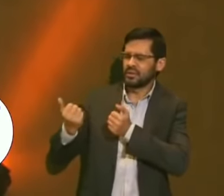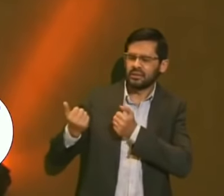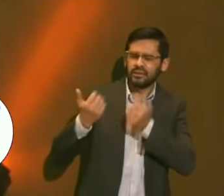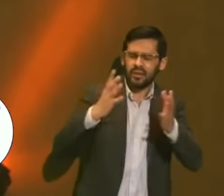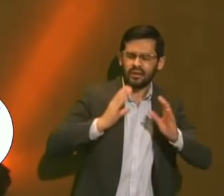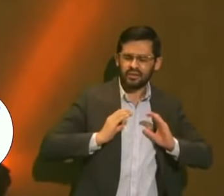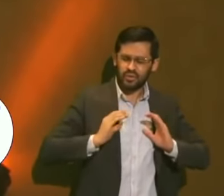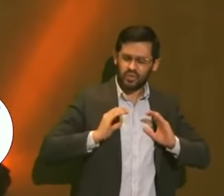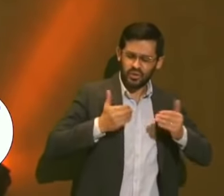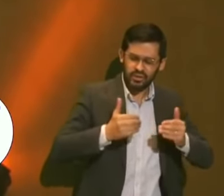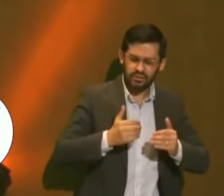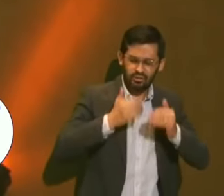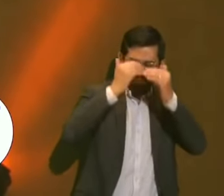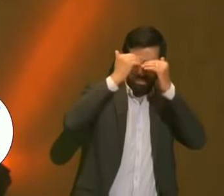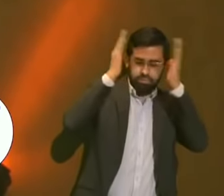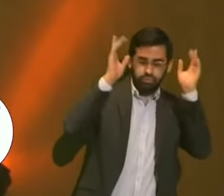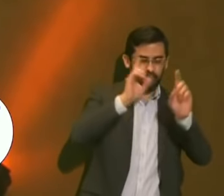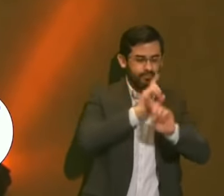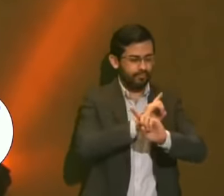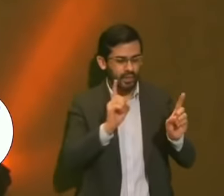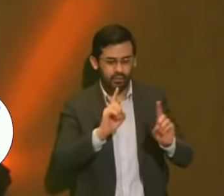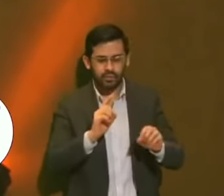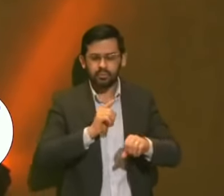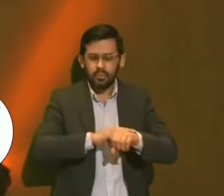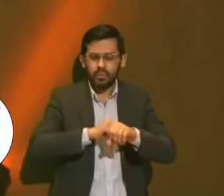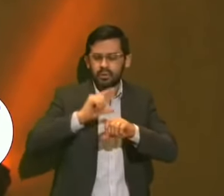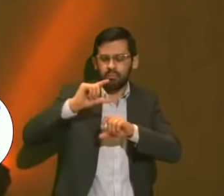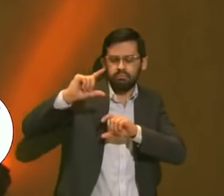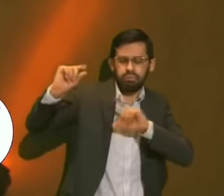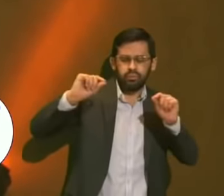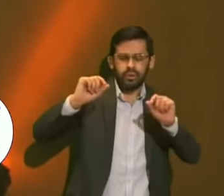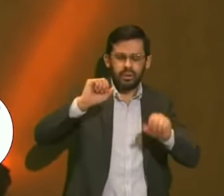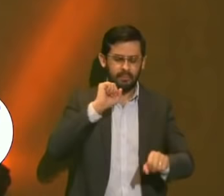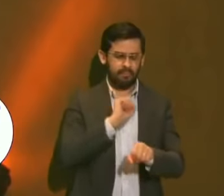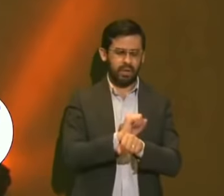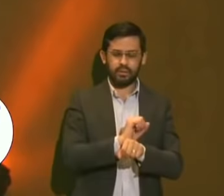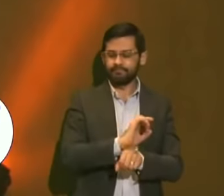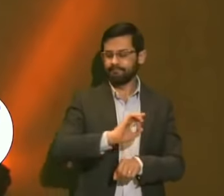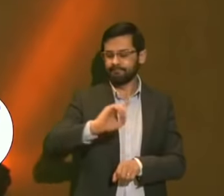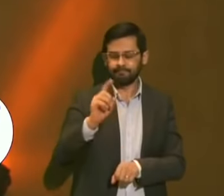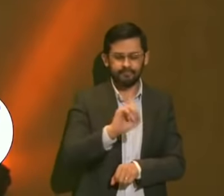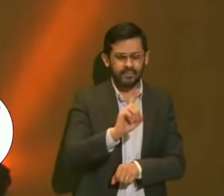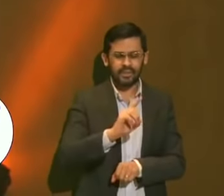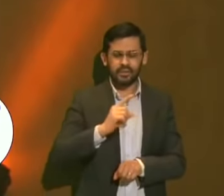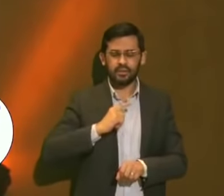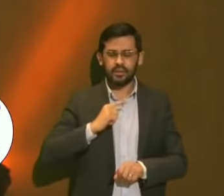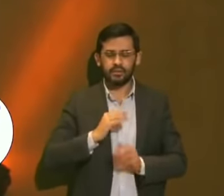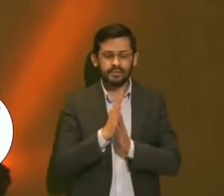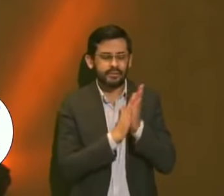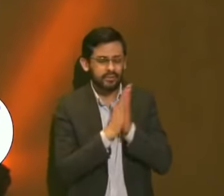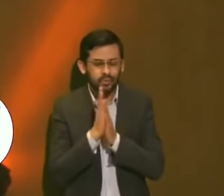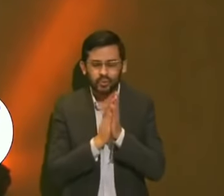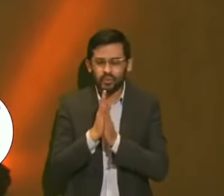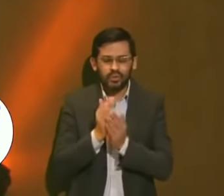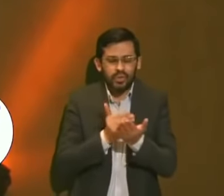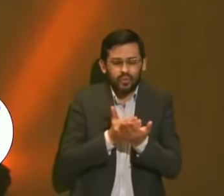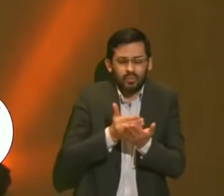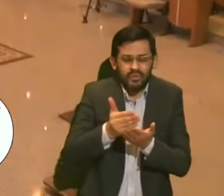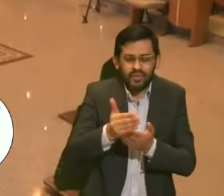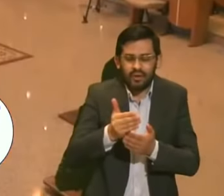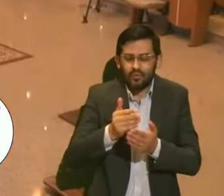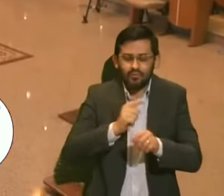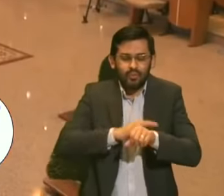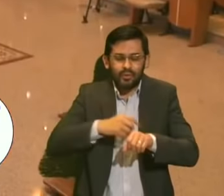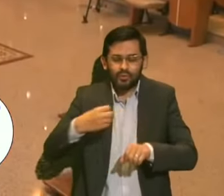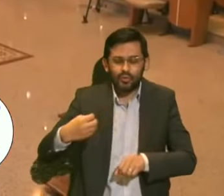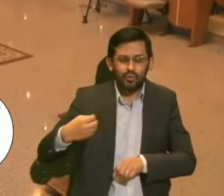Pai, que eles não desistam. Quando saírem daqui, eles não parem, que eles estejam ansiosos para começar uma jornada com